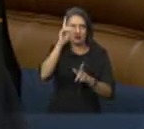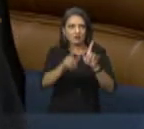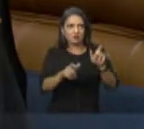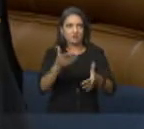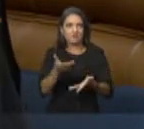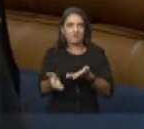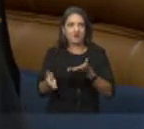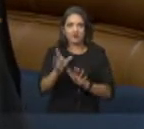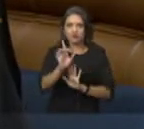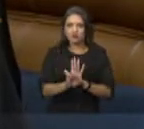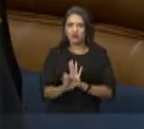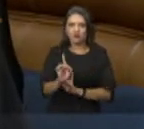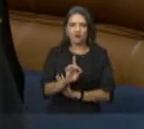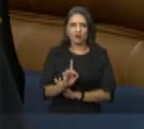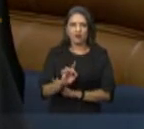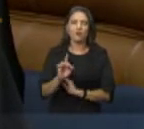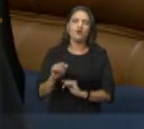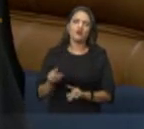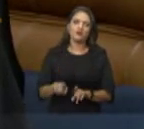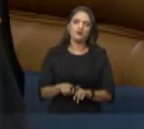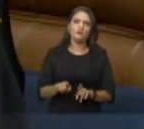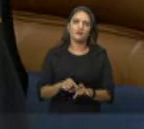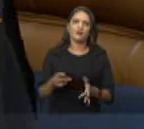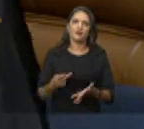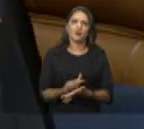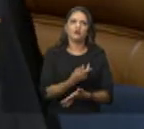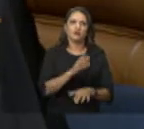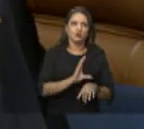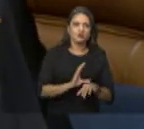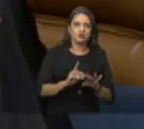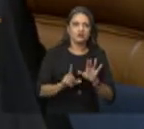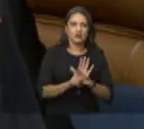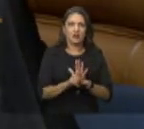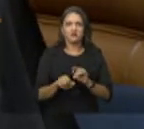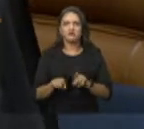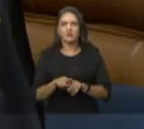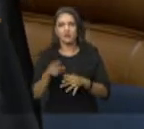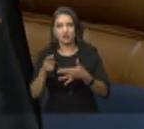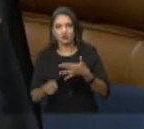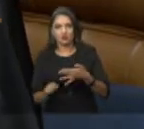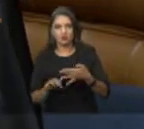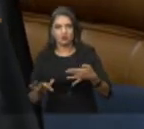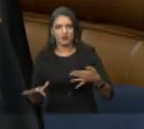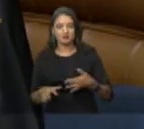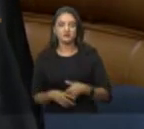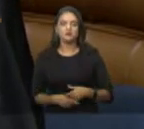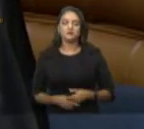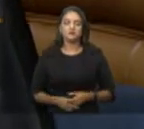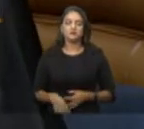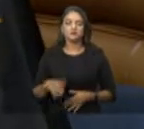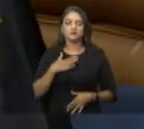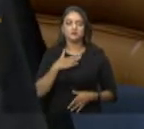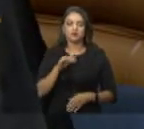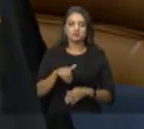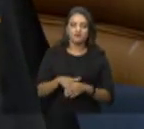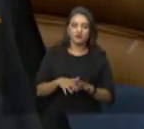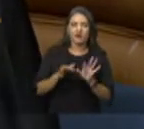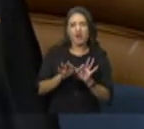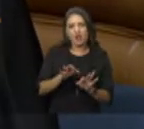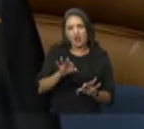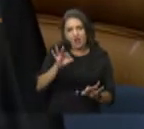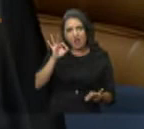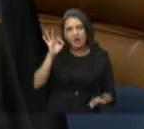também as alterações jurisprudenciais sua Presidente eu aqui no meu voto longo eu